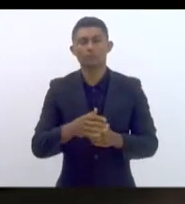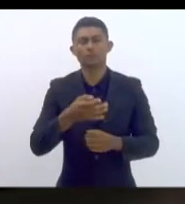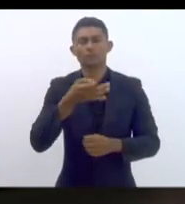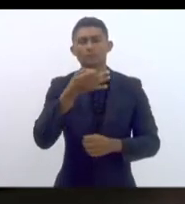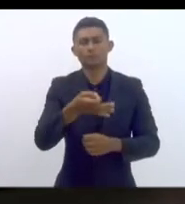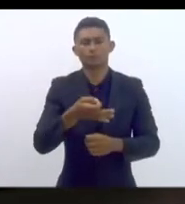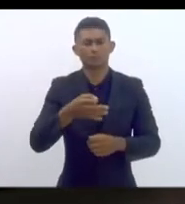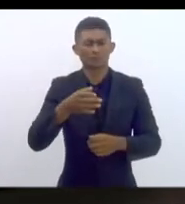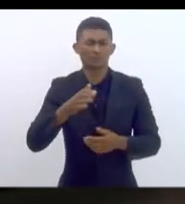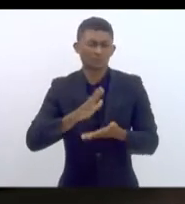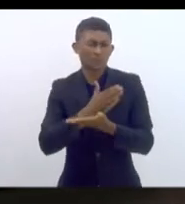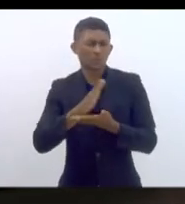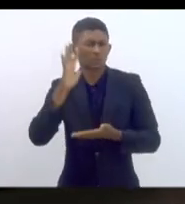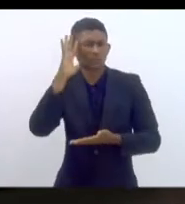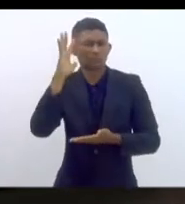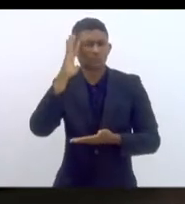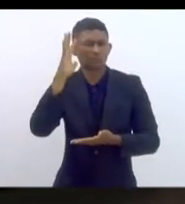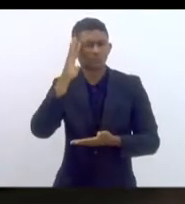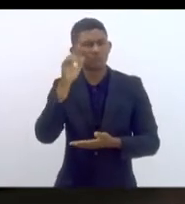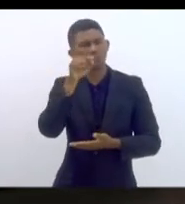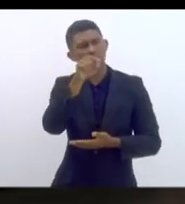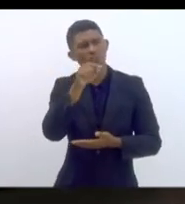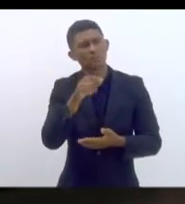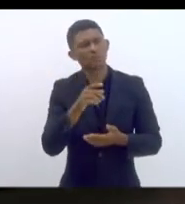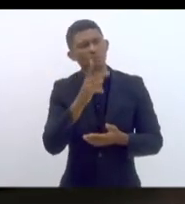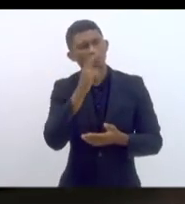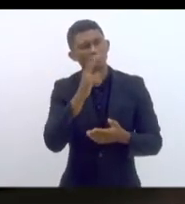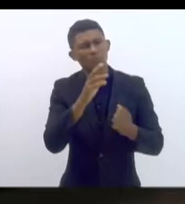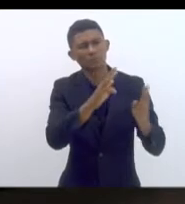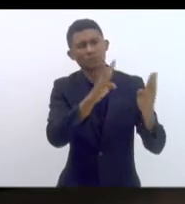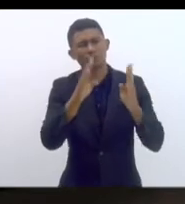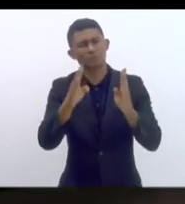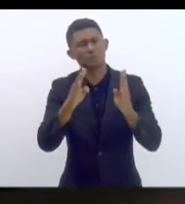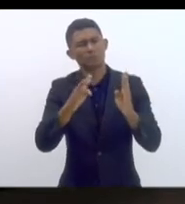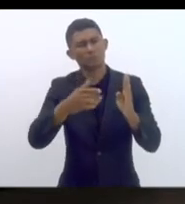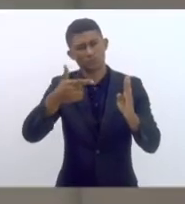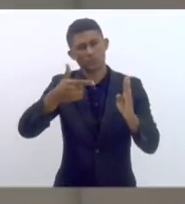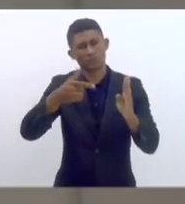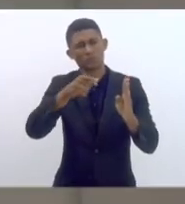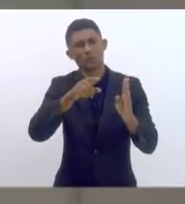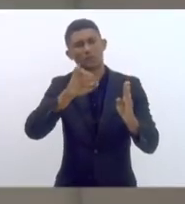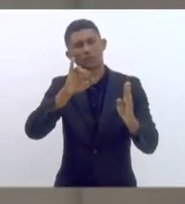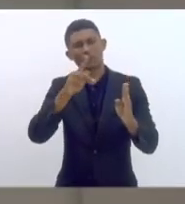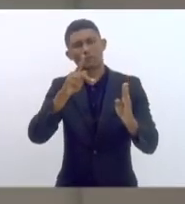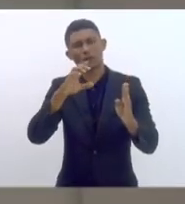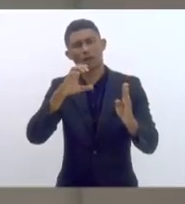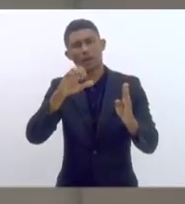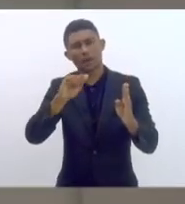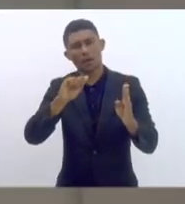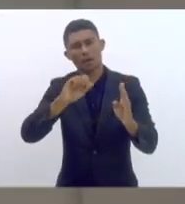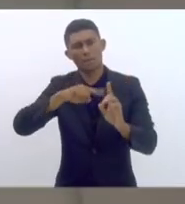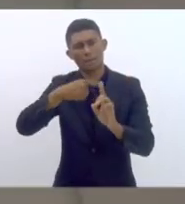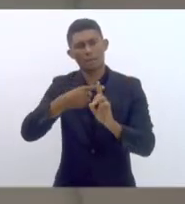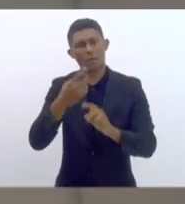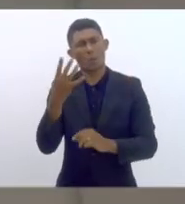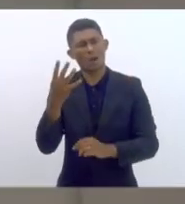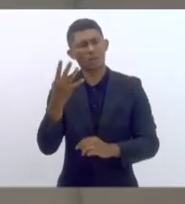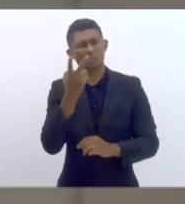pode se questionar por que, que a Lina na coluna, na segunda coluna IPCA mais 4 está menor do que só o IPCA.